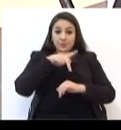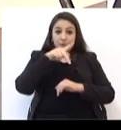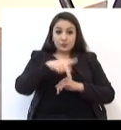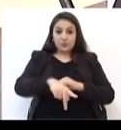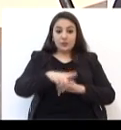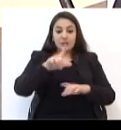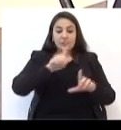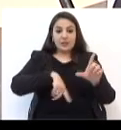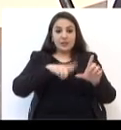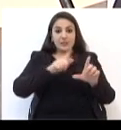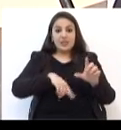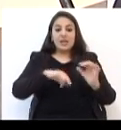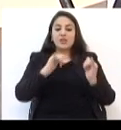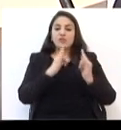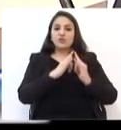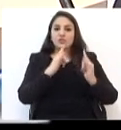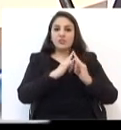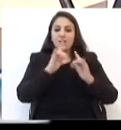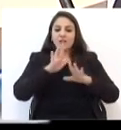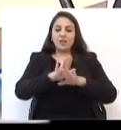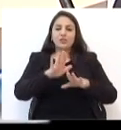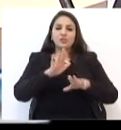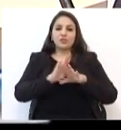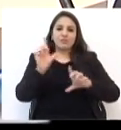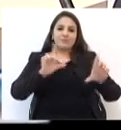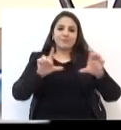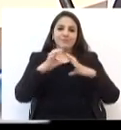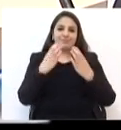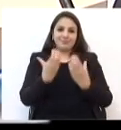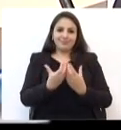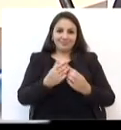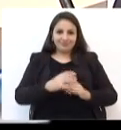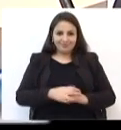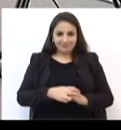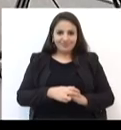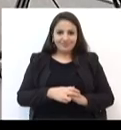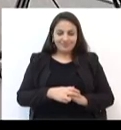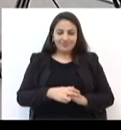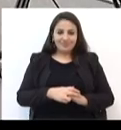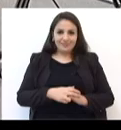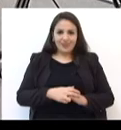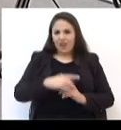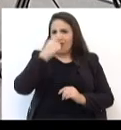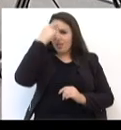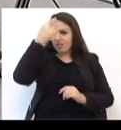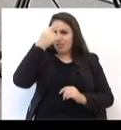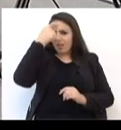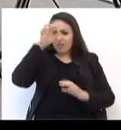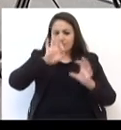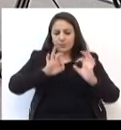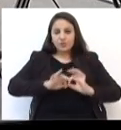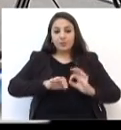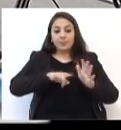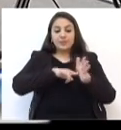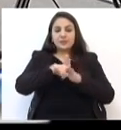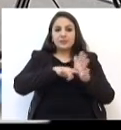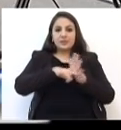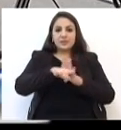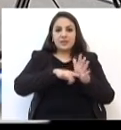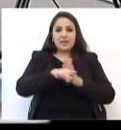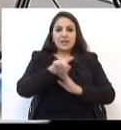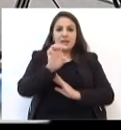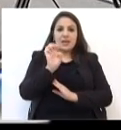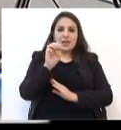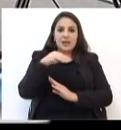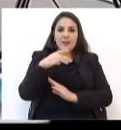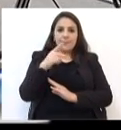de Letras é uma das entidades colaboradoras da TV Câmara. A ideia do programa veio do pesquisador da